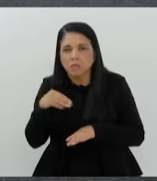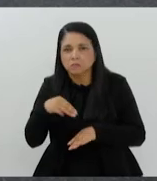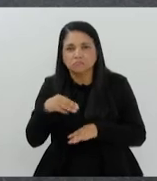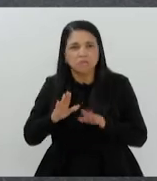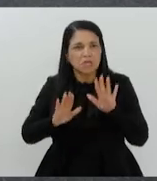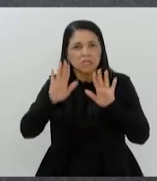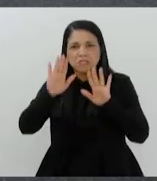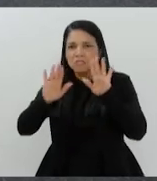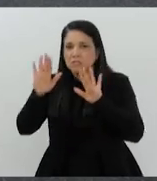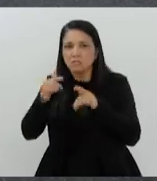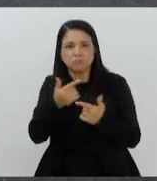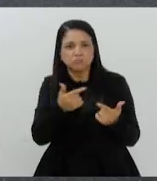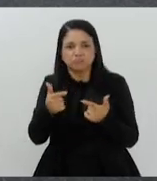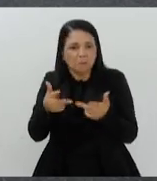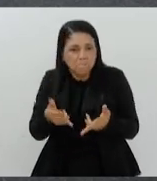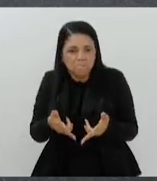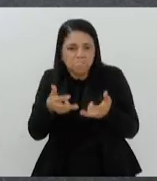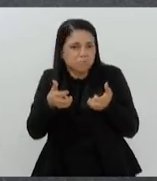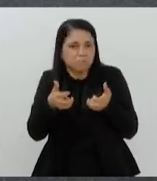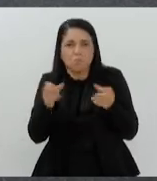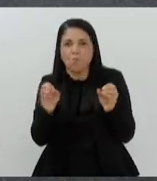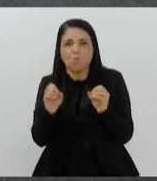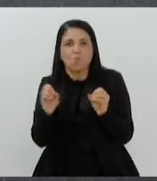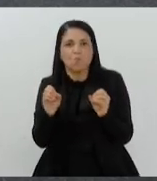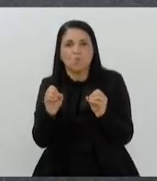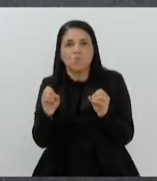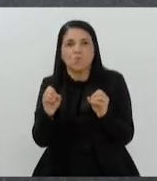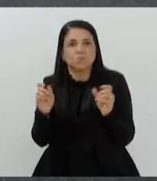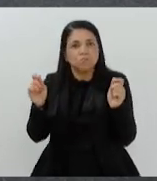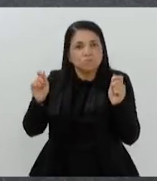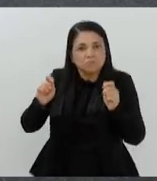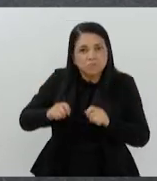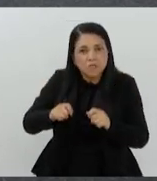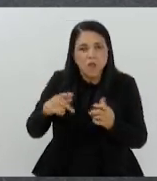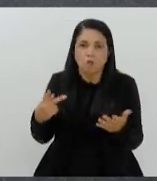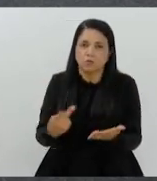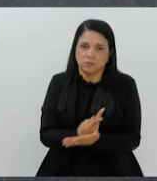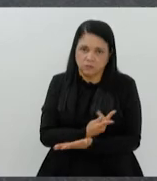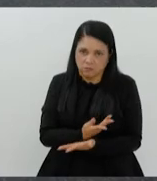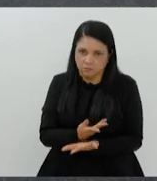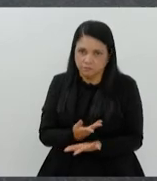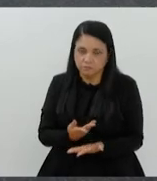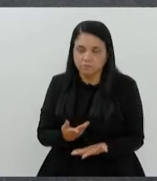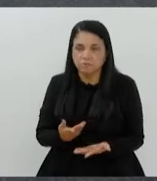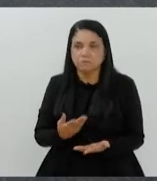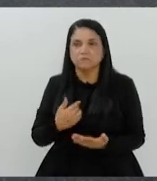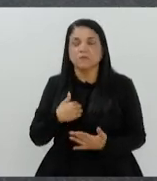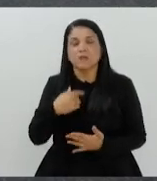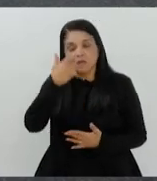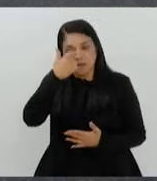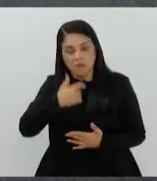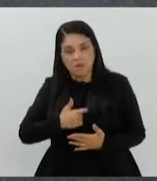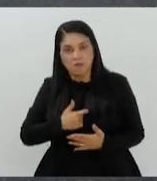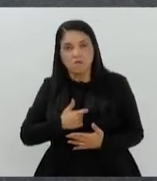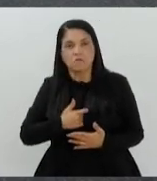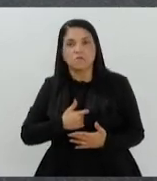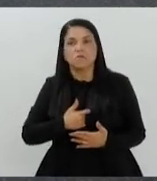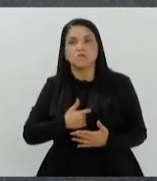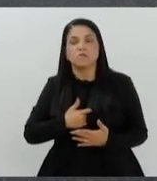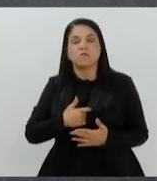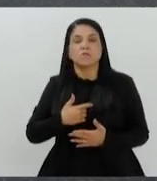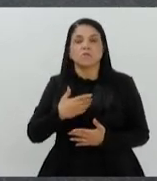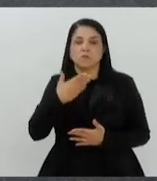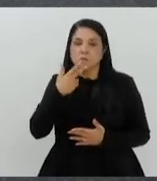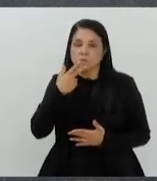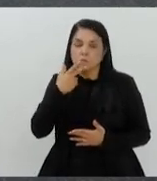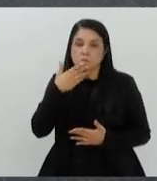licitação, percebeu a possibilidade de que isso fosse acontecer. Então, eu queria me permitir, governador, que o senhor tivesse um pouco